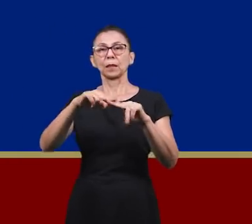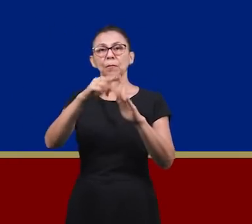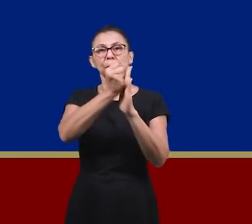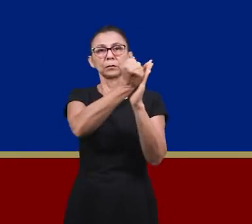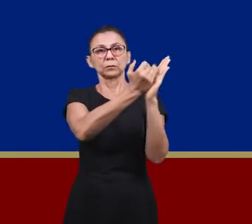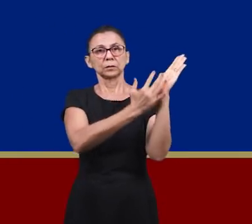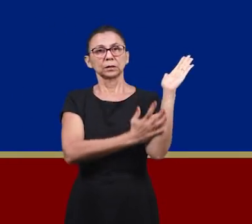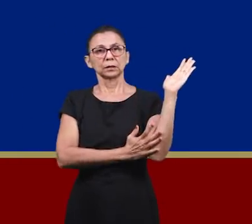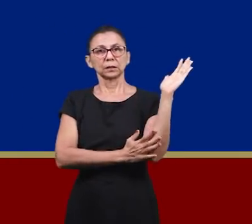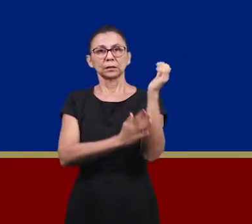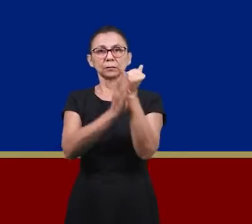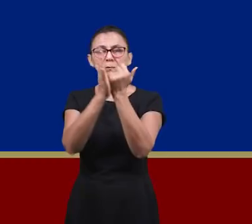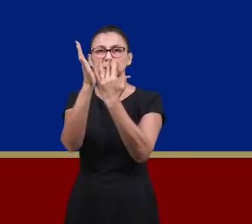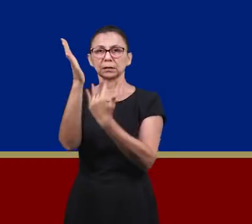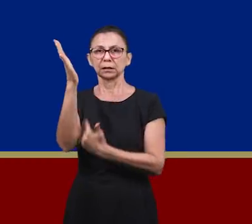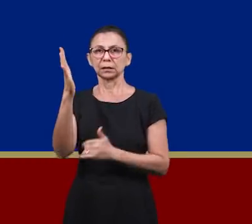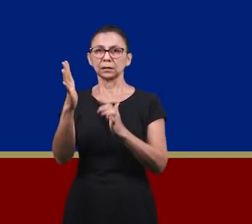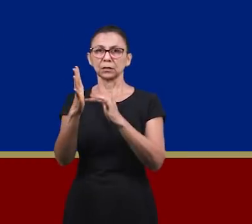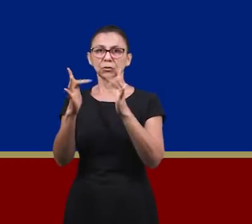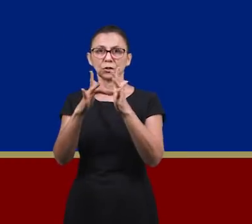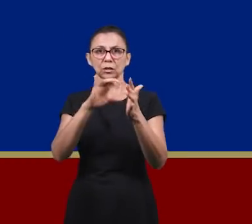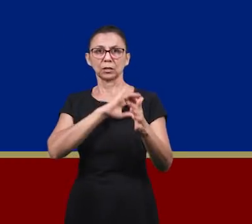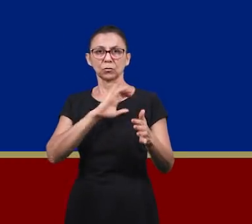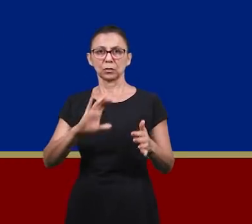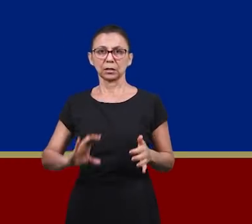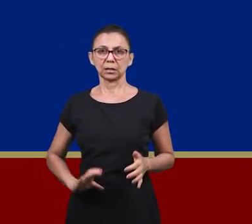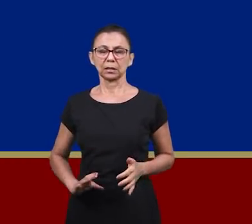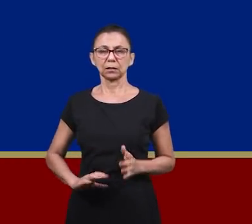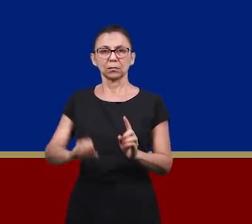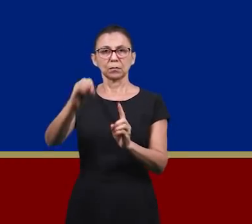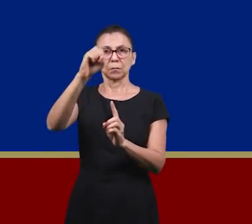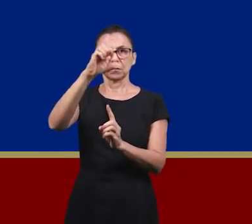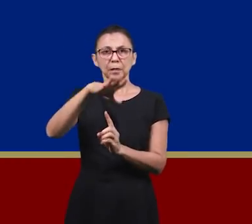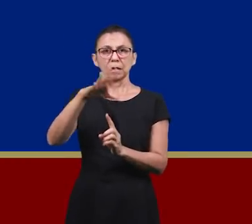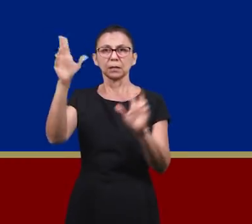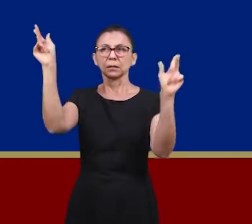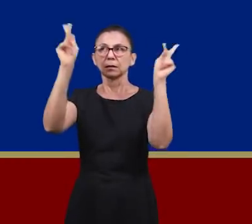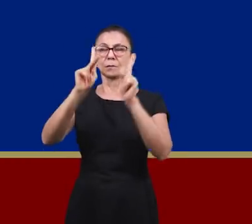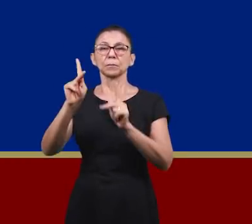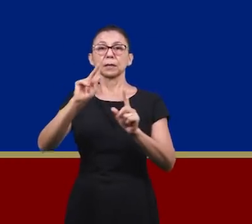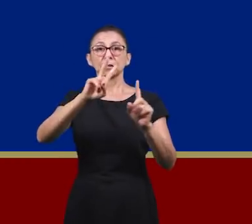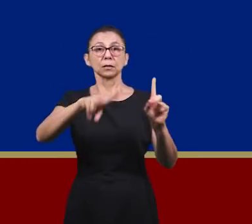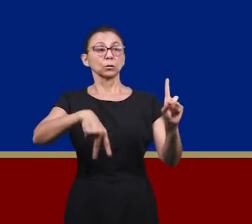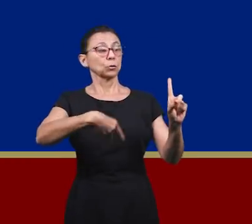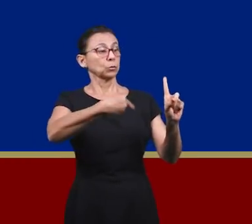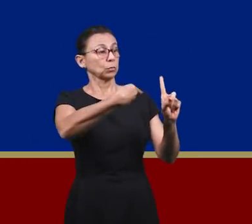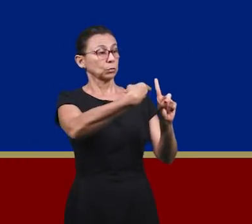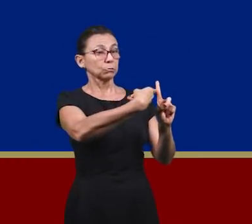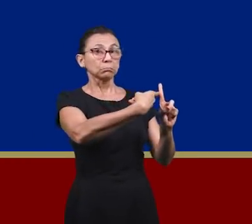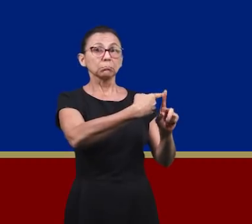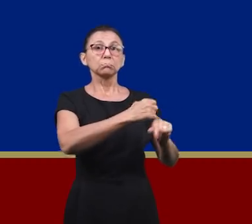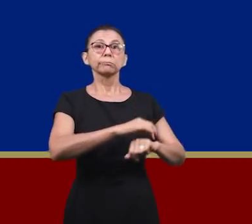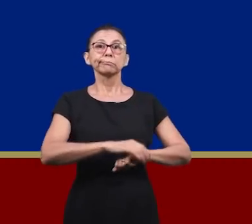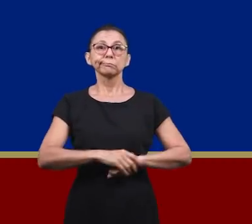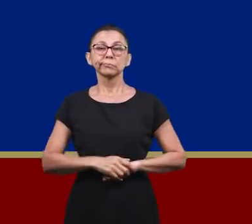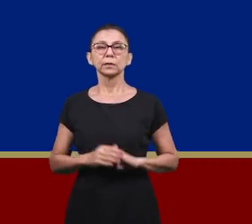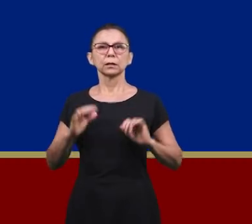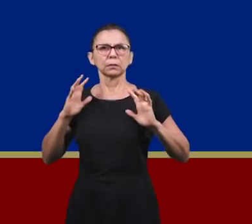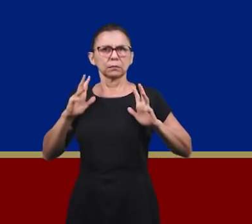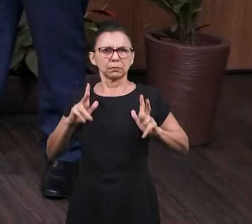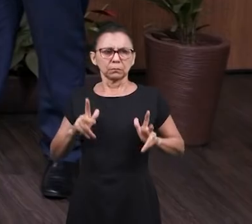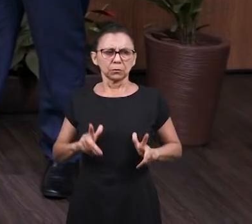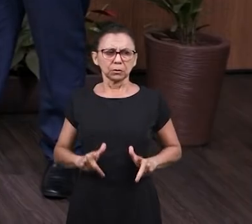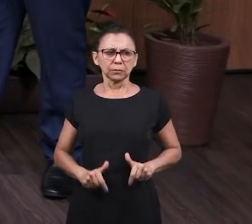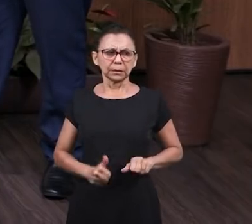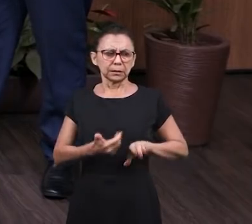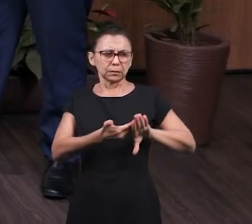paz vos sejam multiplicadas. Então a santificação é para a obediência, E pelo